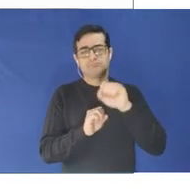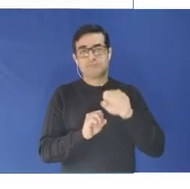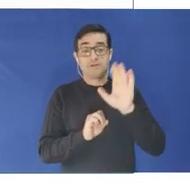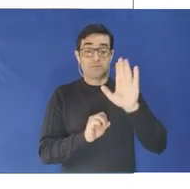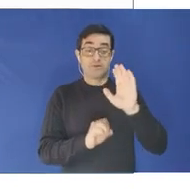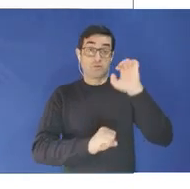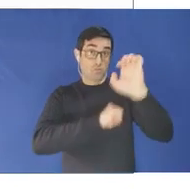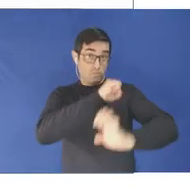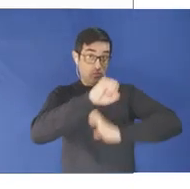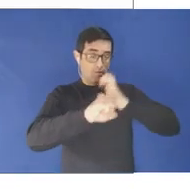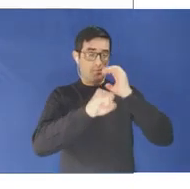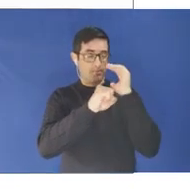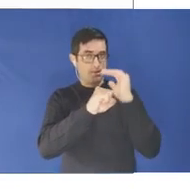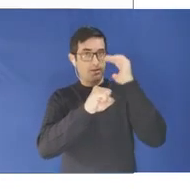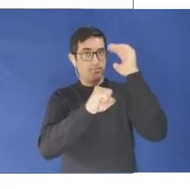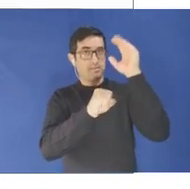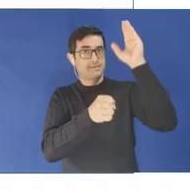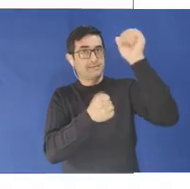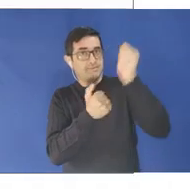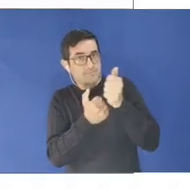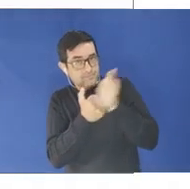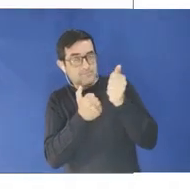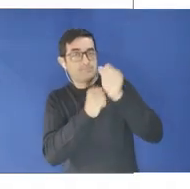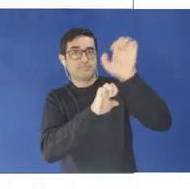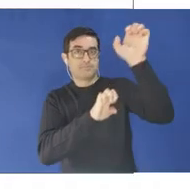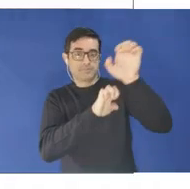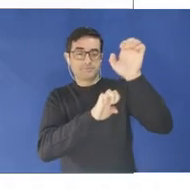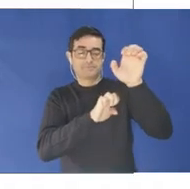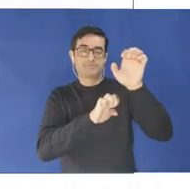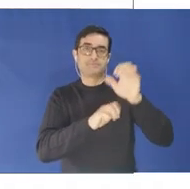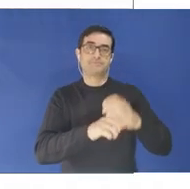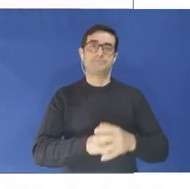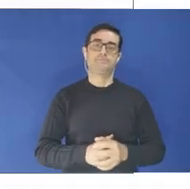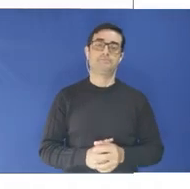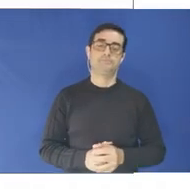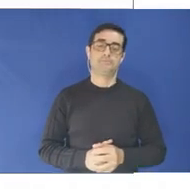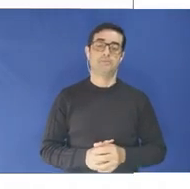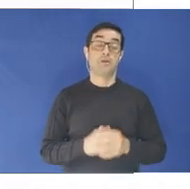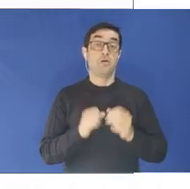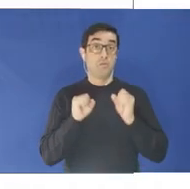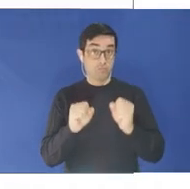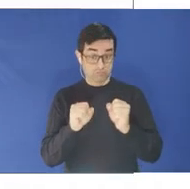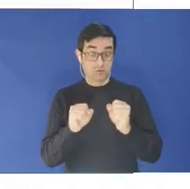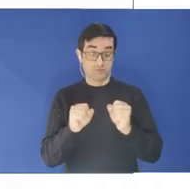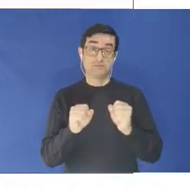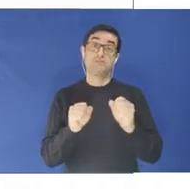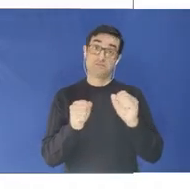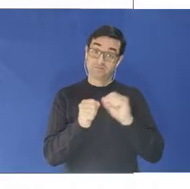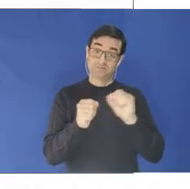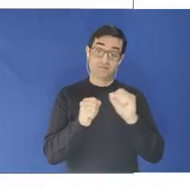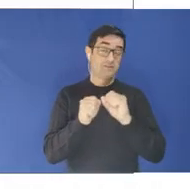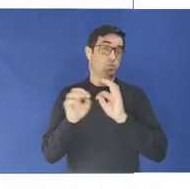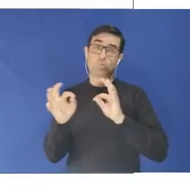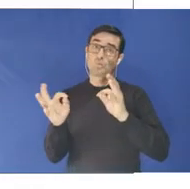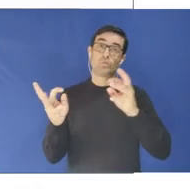os elétrons que eles têm nas camadas mais internas estão blindando. Bom, a gente pode fazer